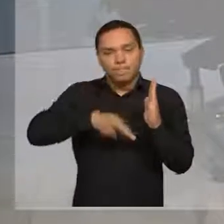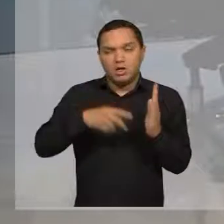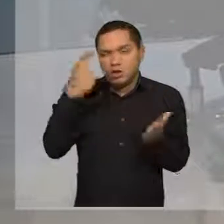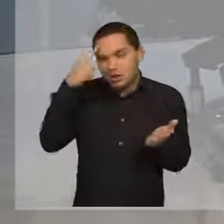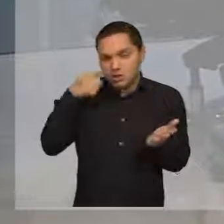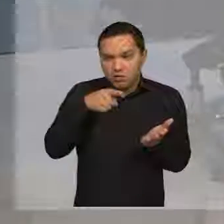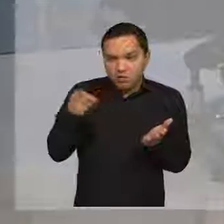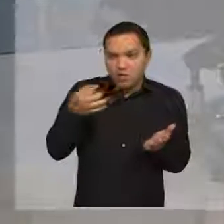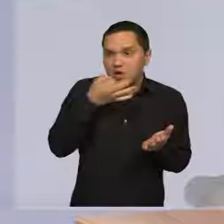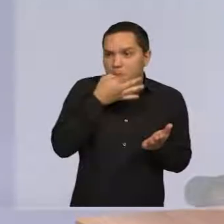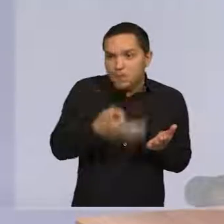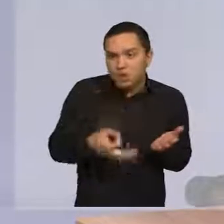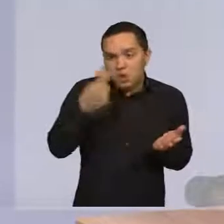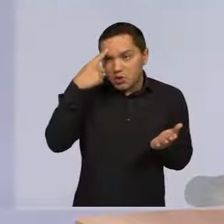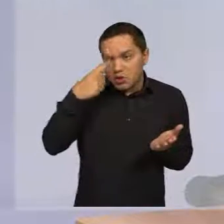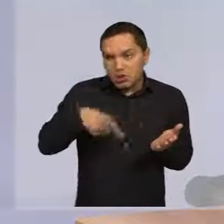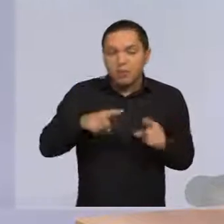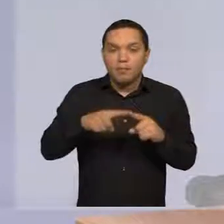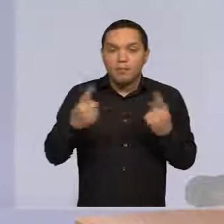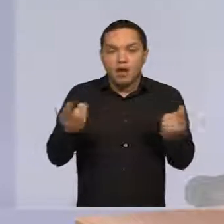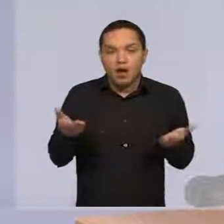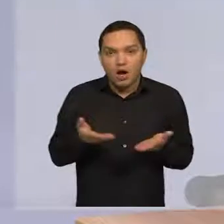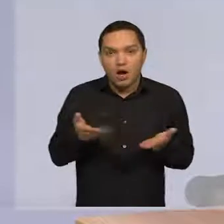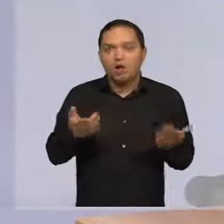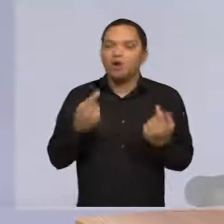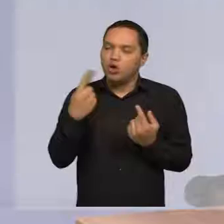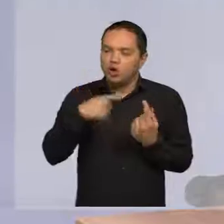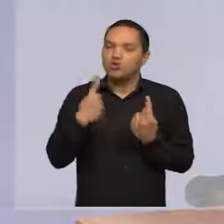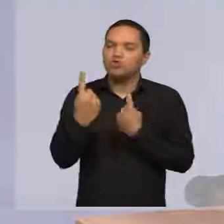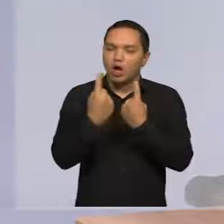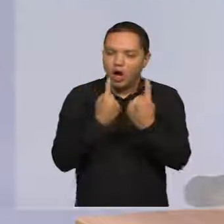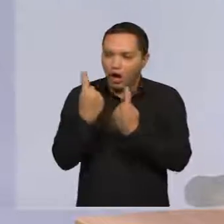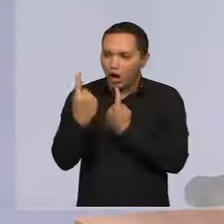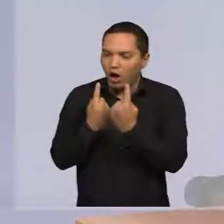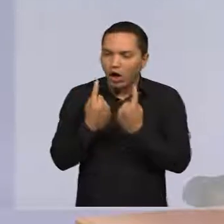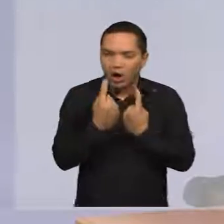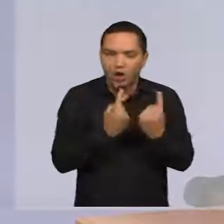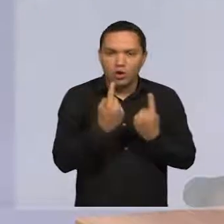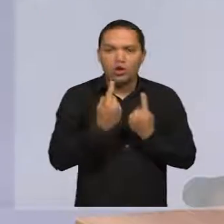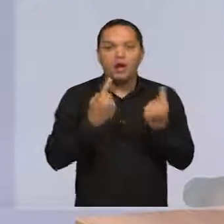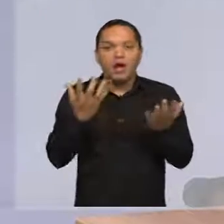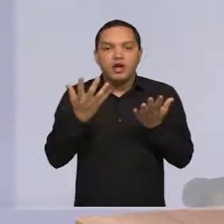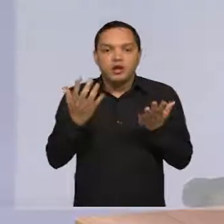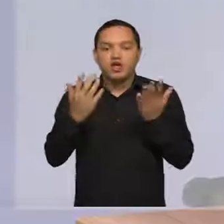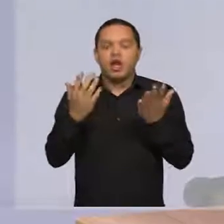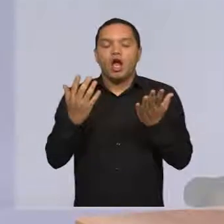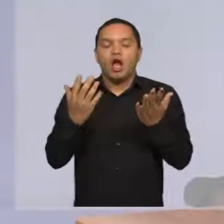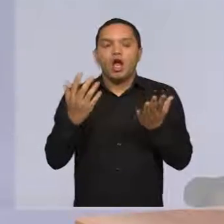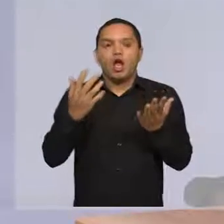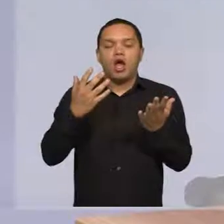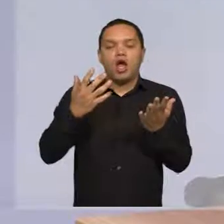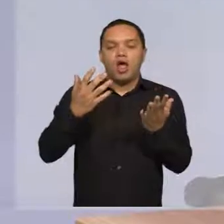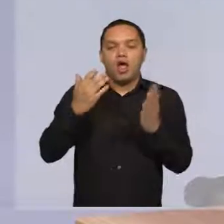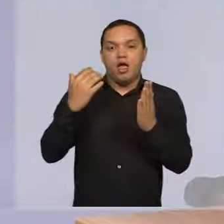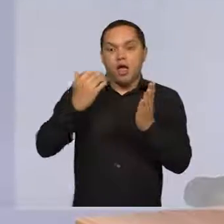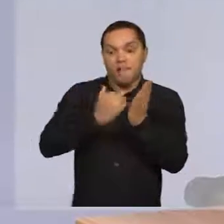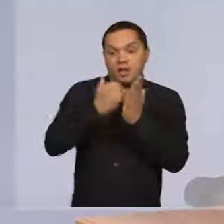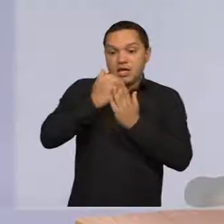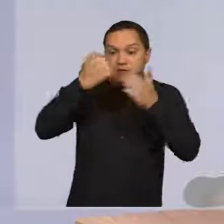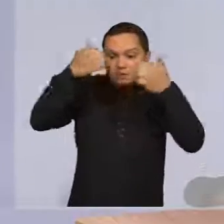opinião dos senhores, mas, sinceramente, como aqui nós estamos para dialogar e tentar fazer com que o telespectador, o assinante, possa